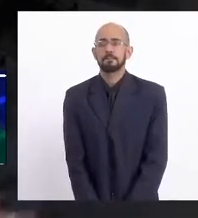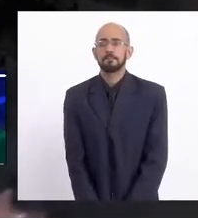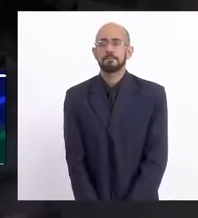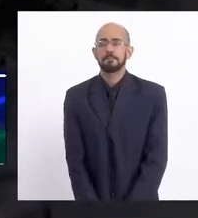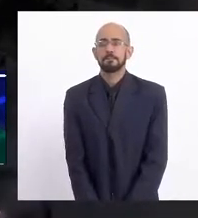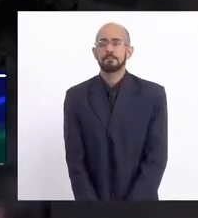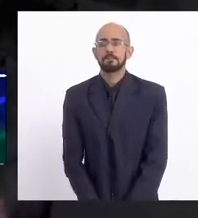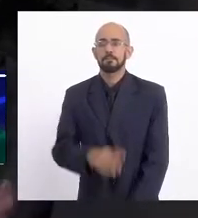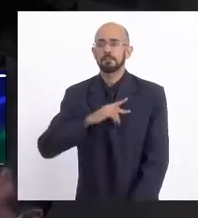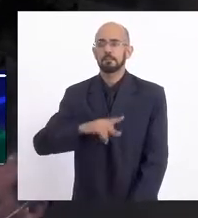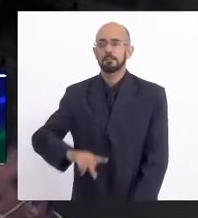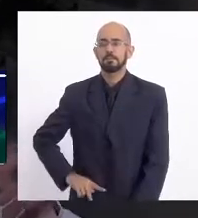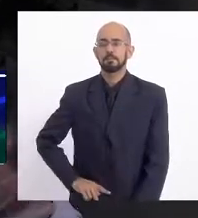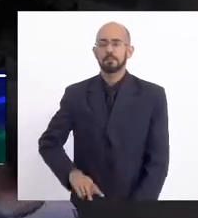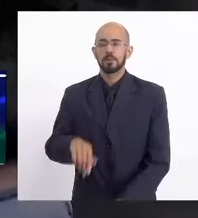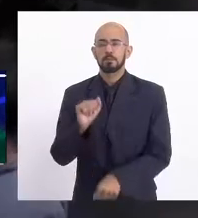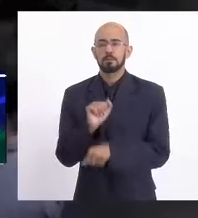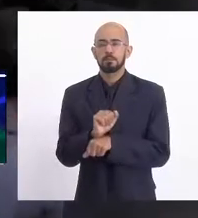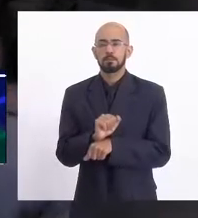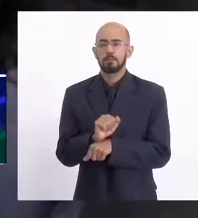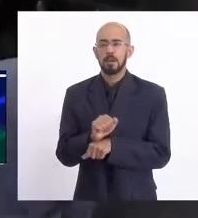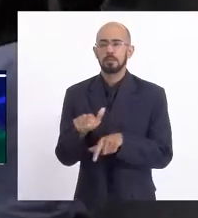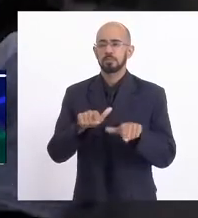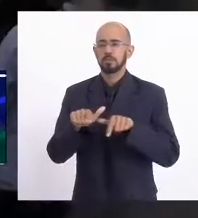Presidência suspende os trabalhos por 3 minutos.